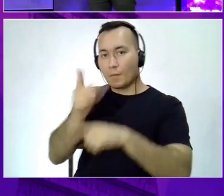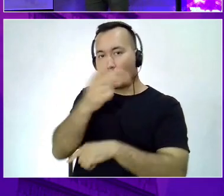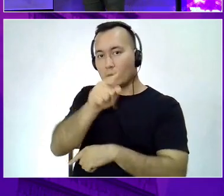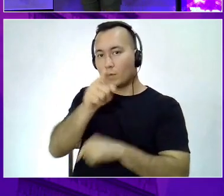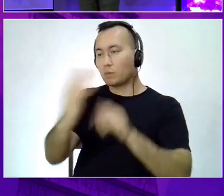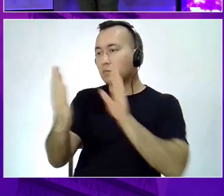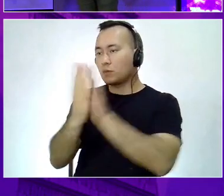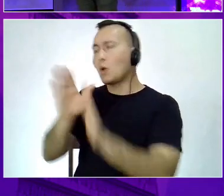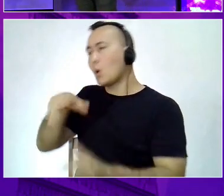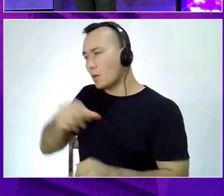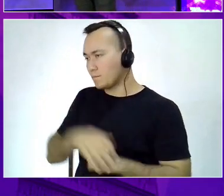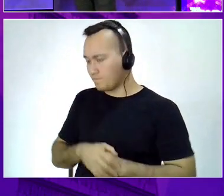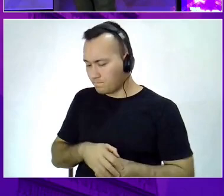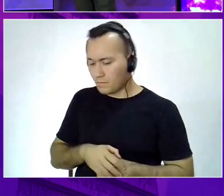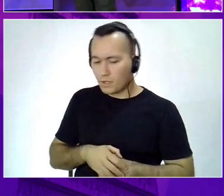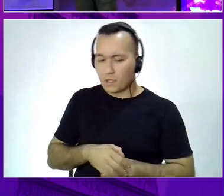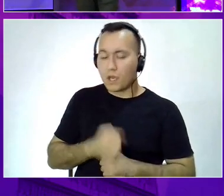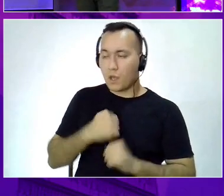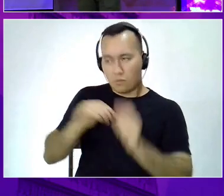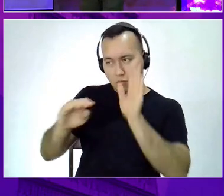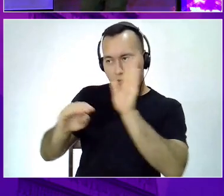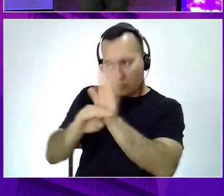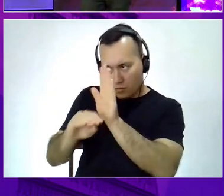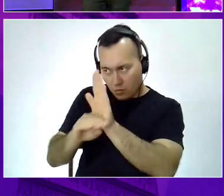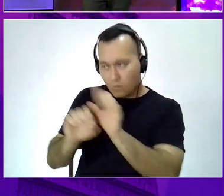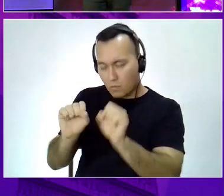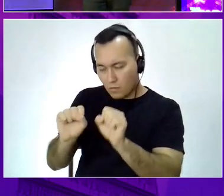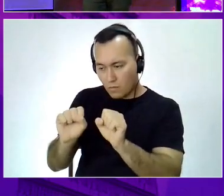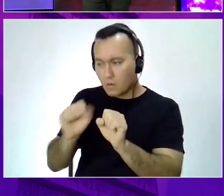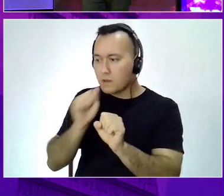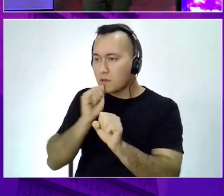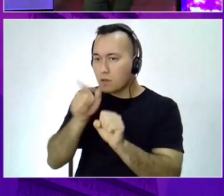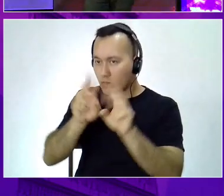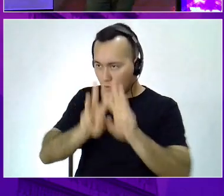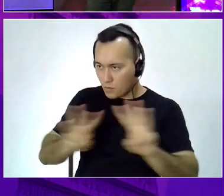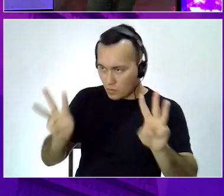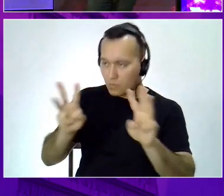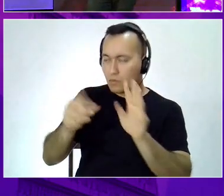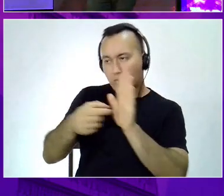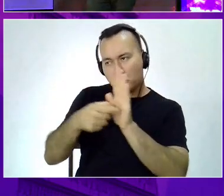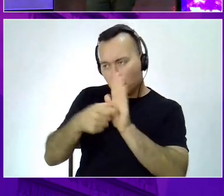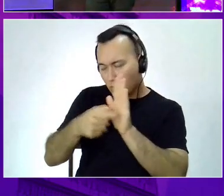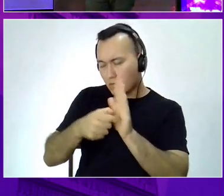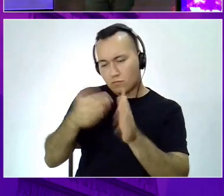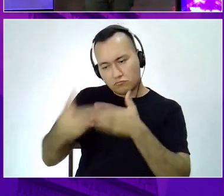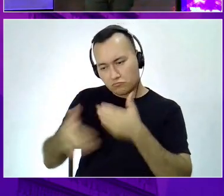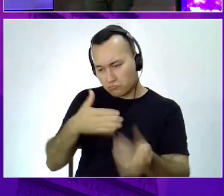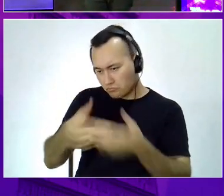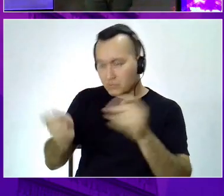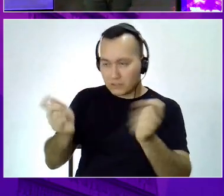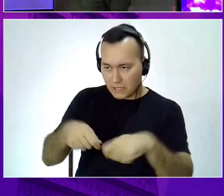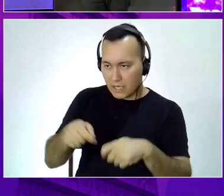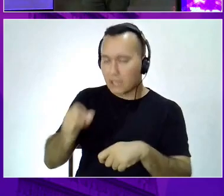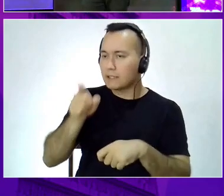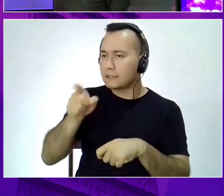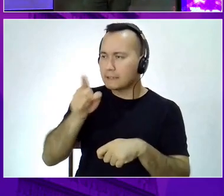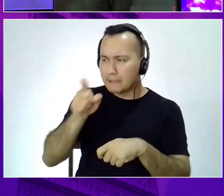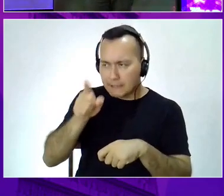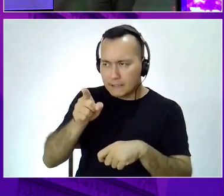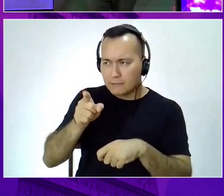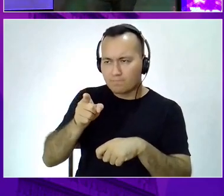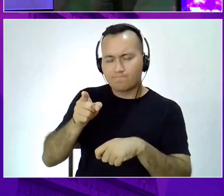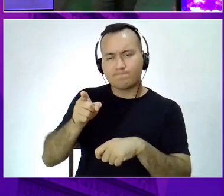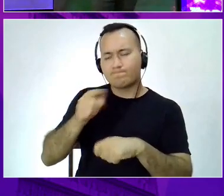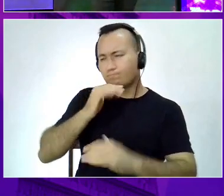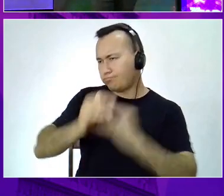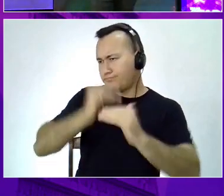essa prática de acessibilidade. Você pode trazer para o seu produto um diferencial que muito provavelmente o seu concorrente não